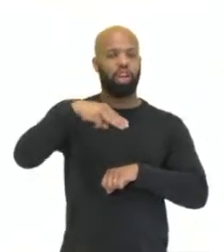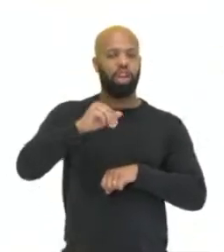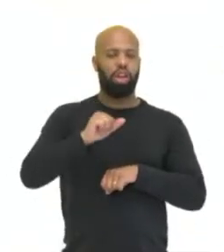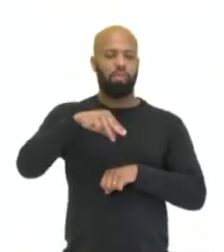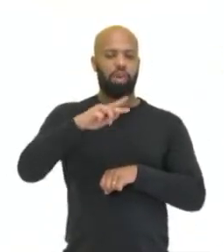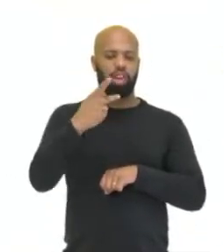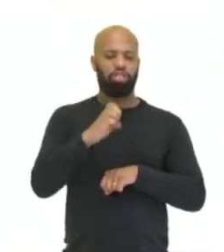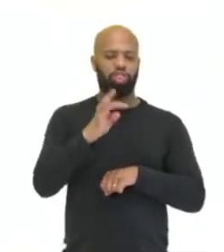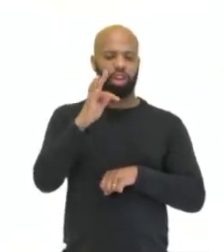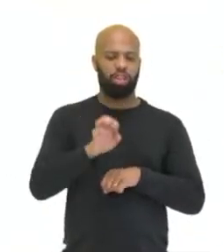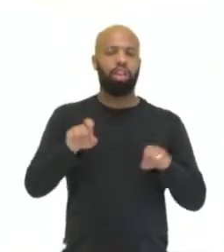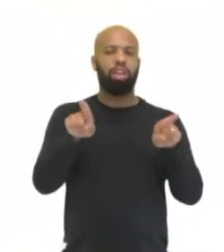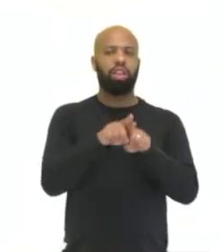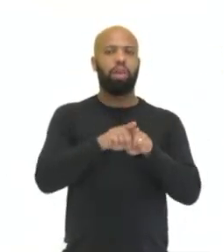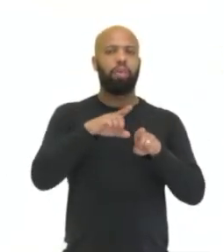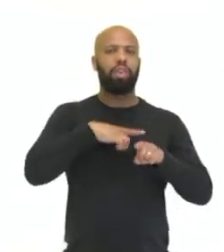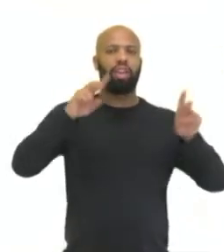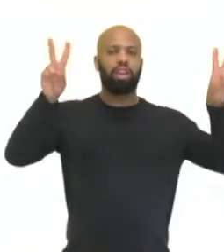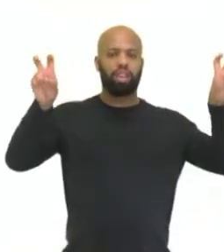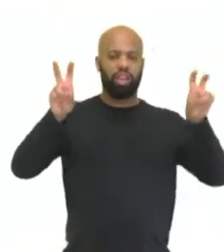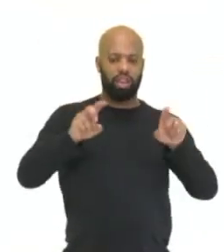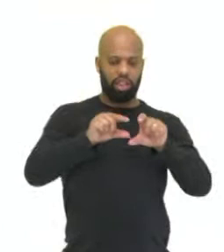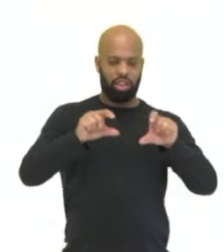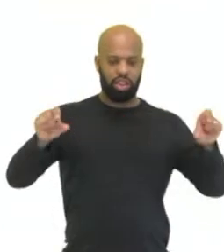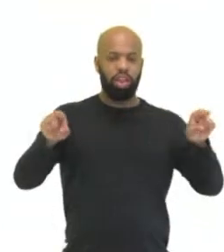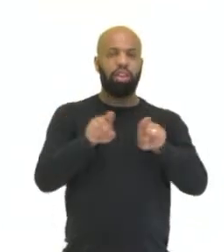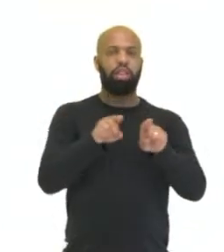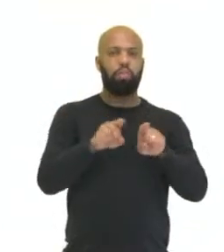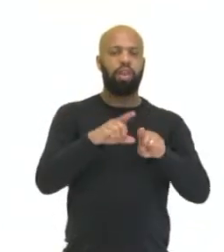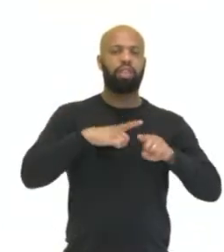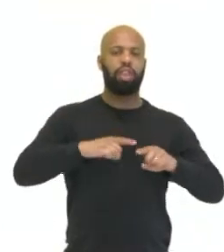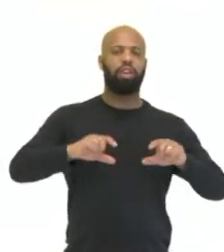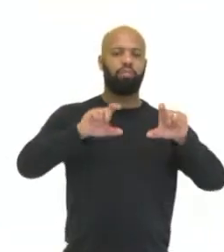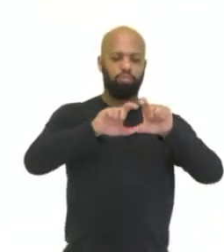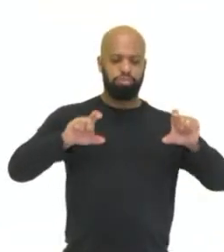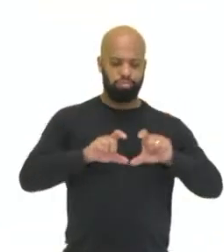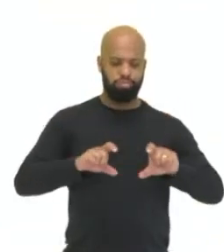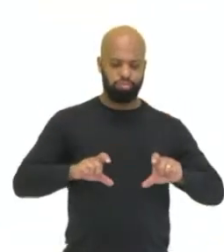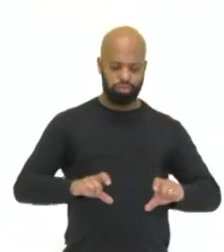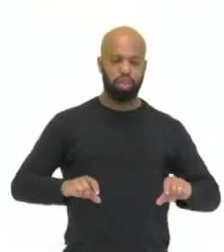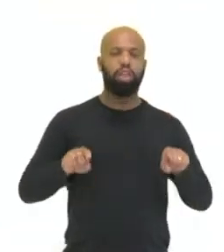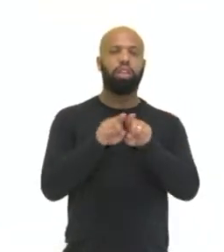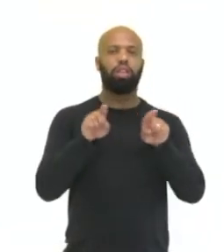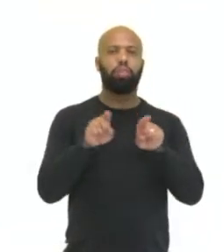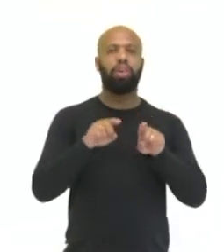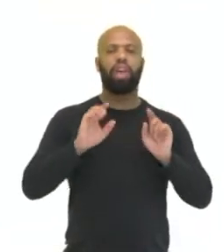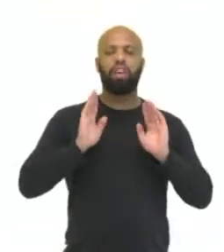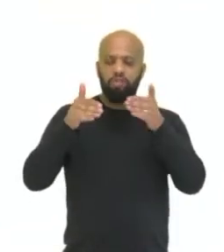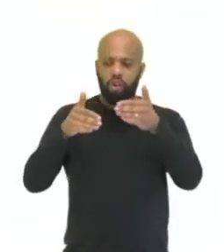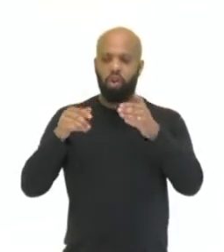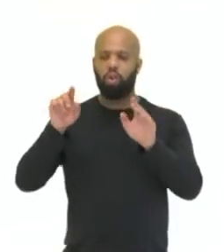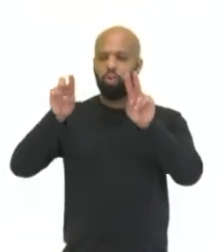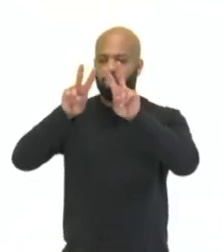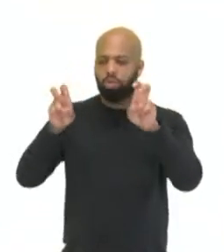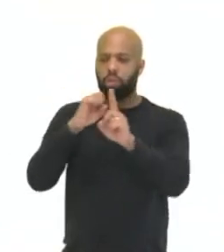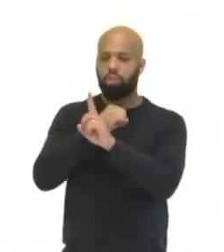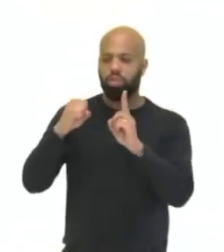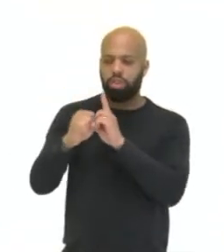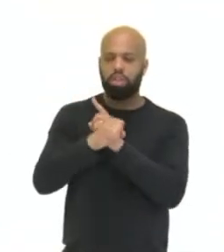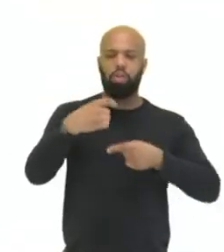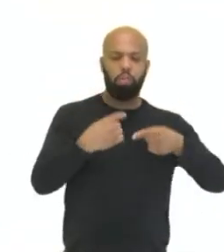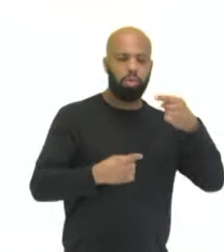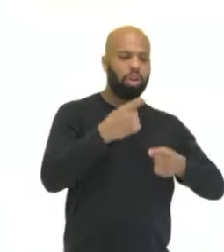que tenham subtítulos e pode ser que seja dividido por tópicos. O foco em temas sociais, pode ser também em temas políticos